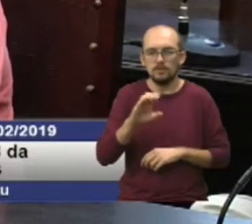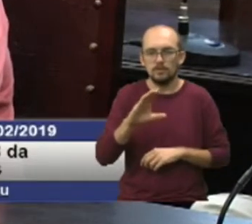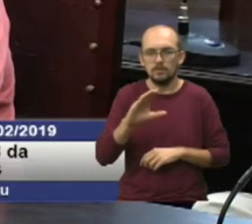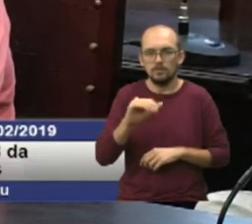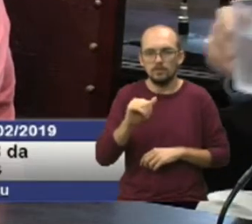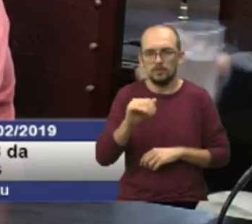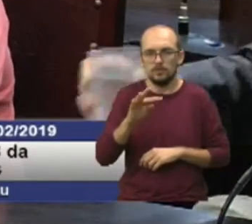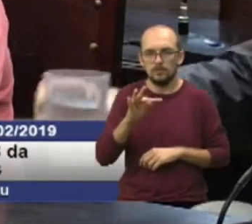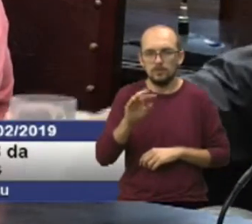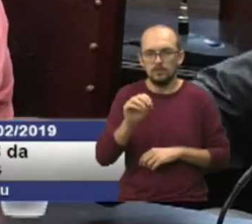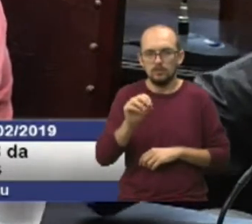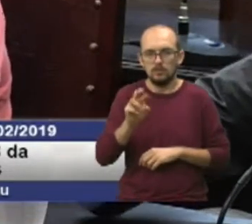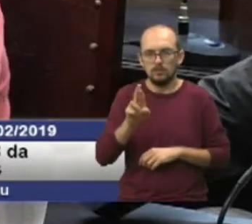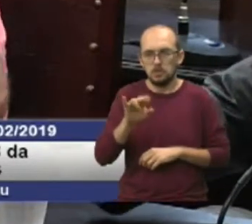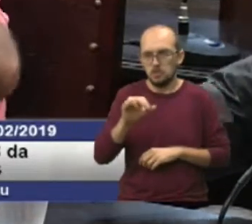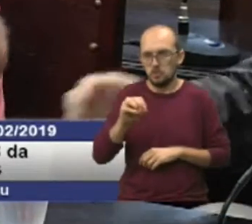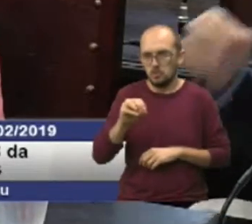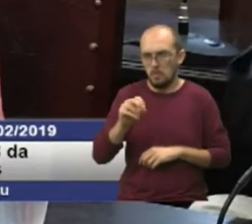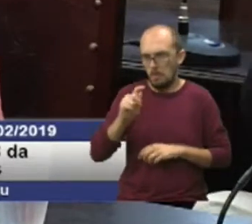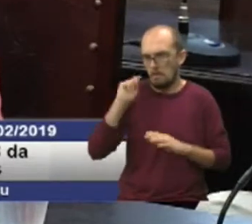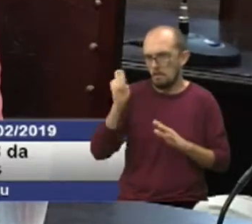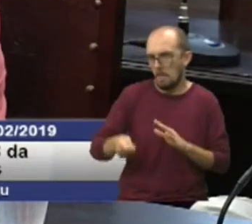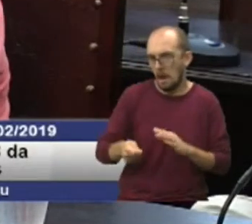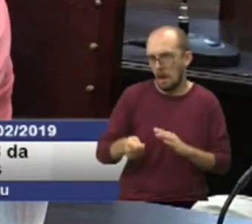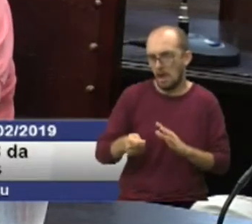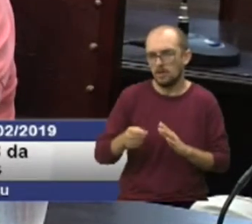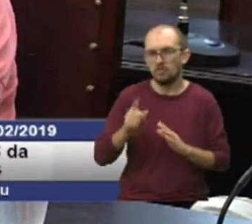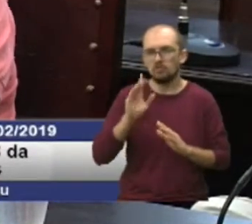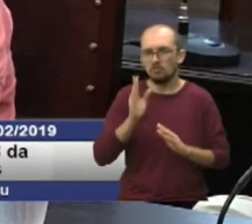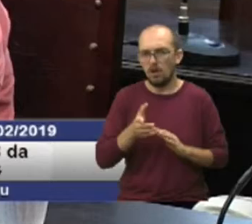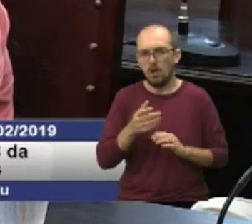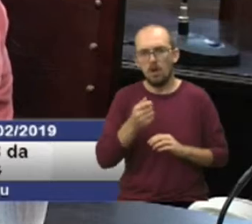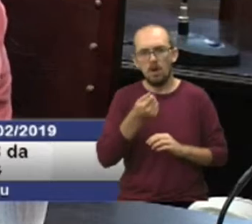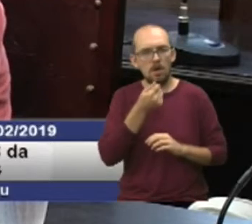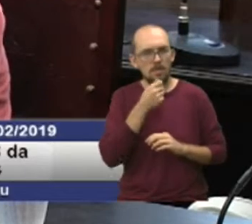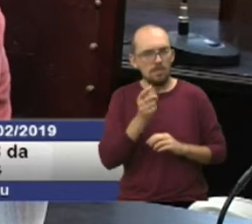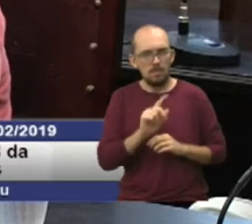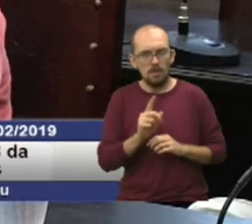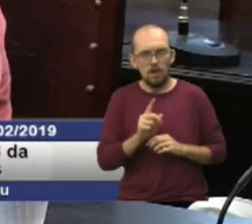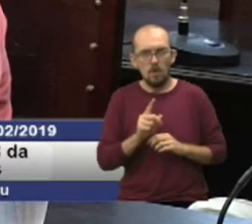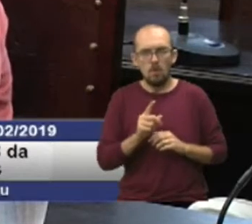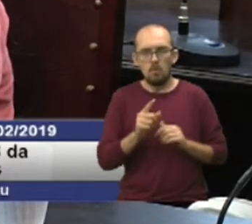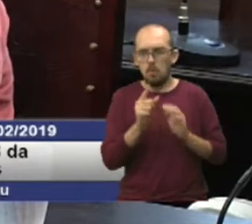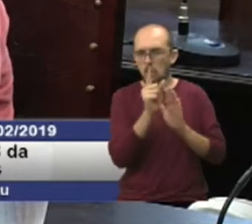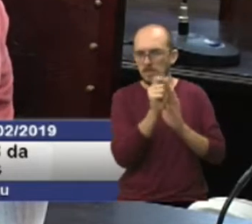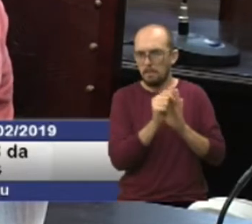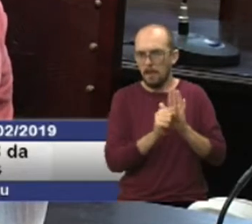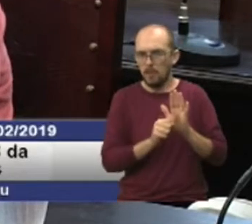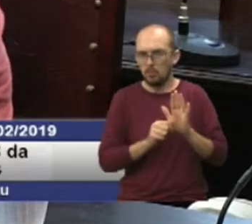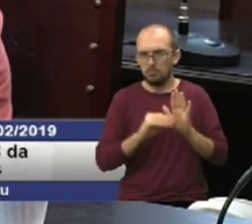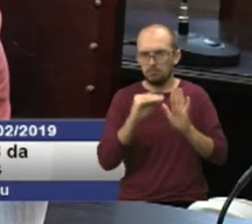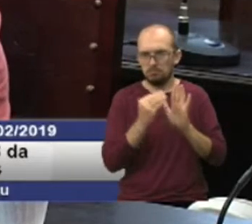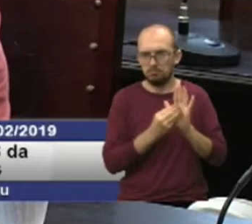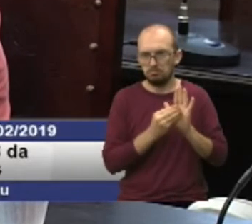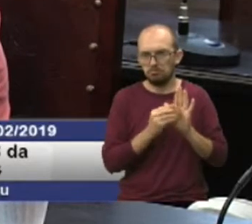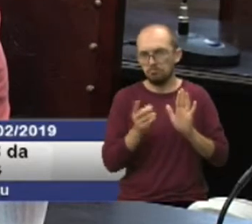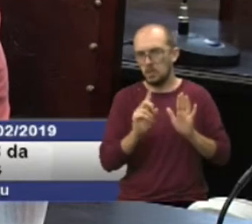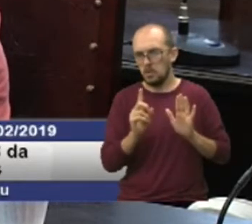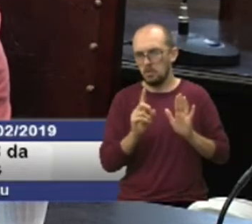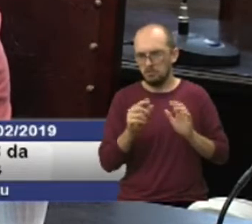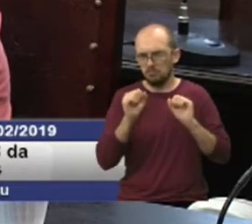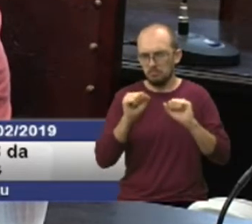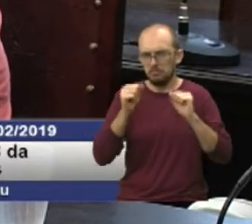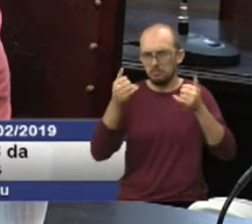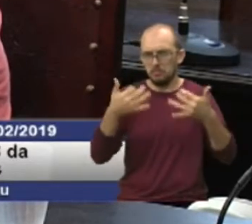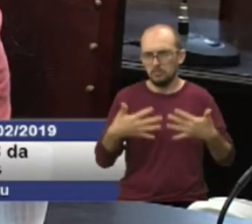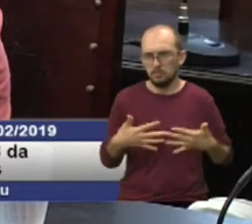dos precatórios? Está pagando, não está pagando? Está incluso nesse orçamento aí? Não está? Você poderia falar alguma coisa?